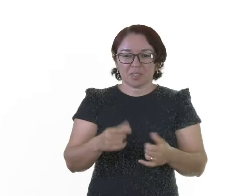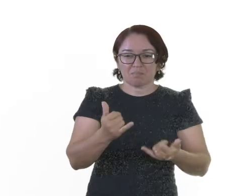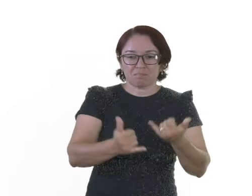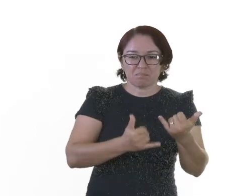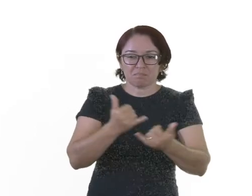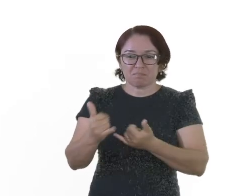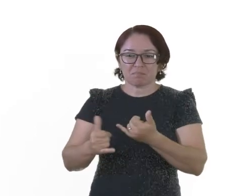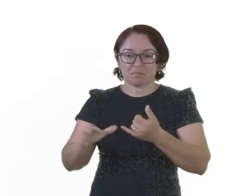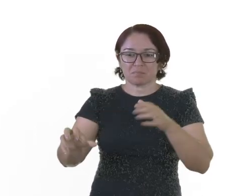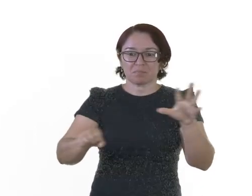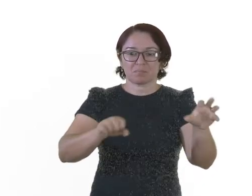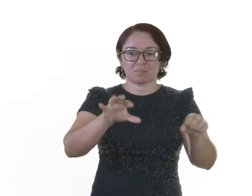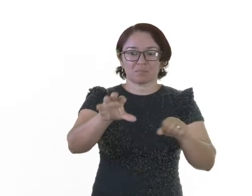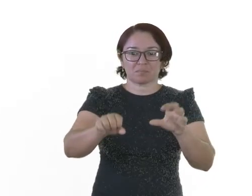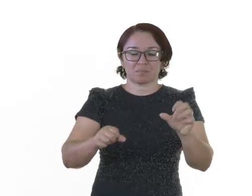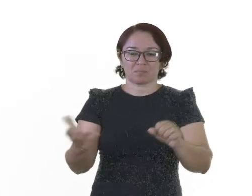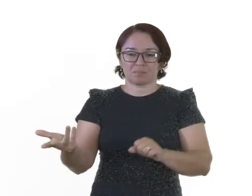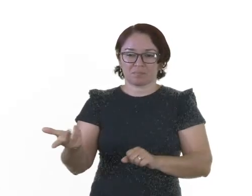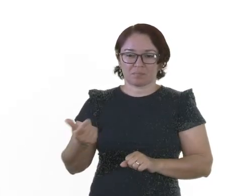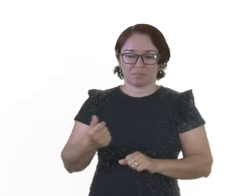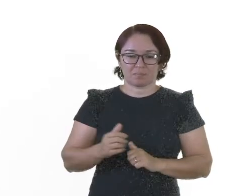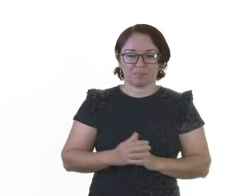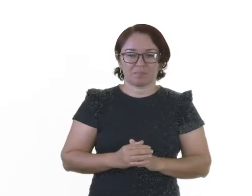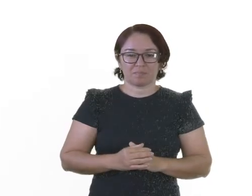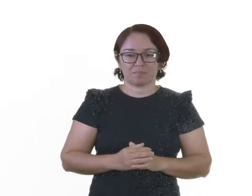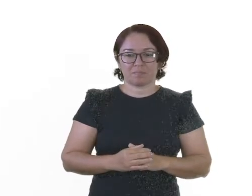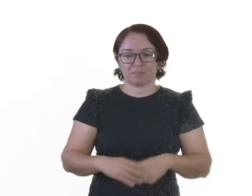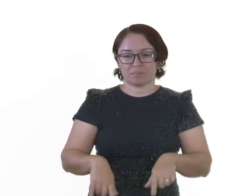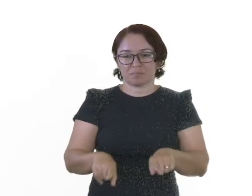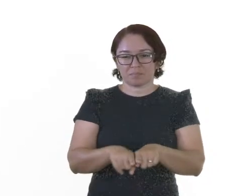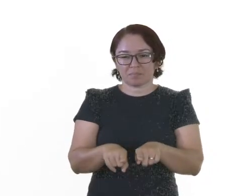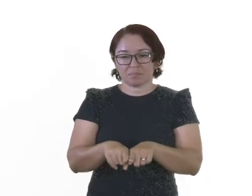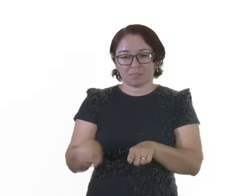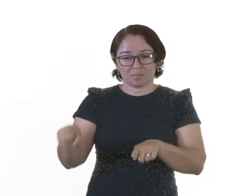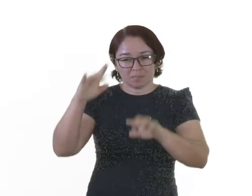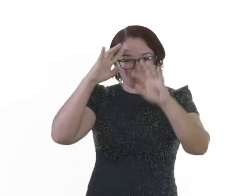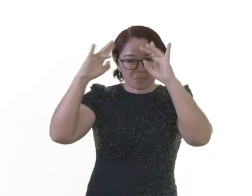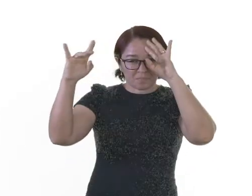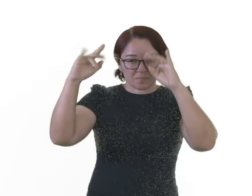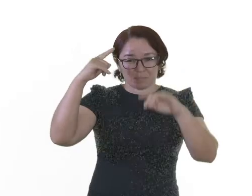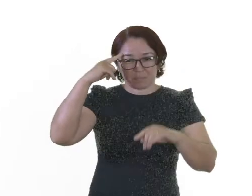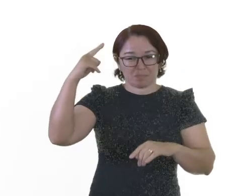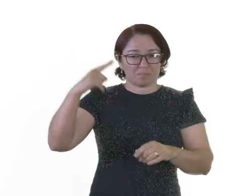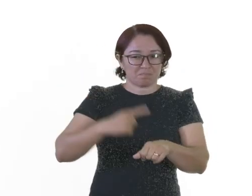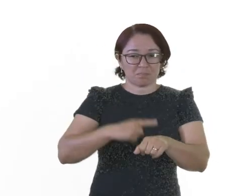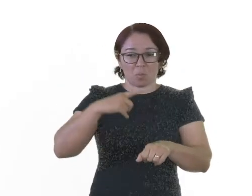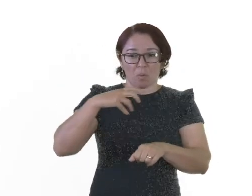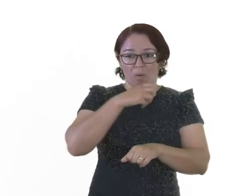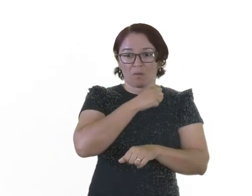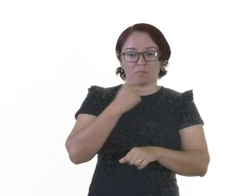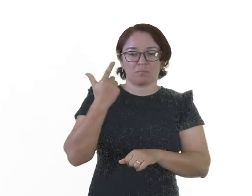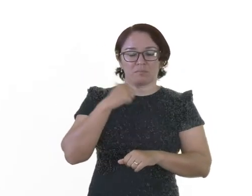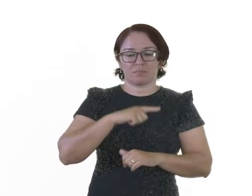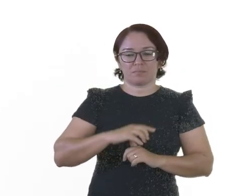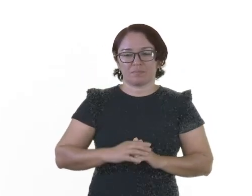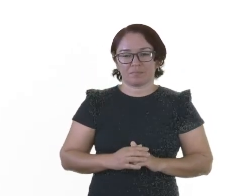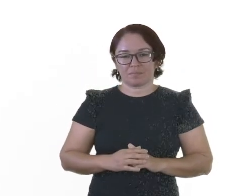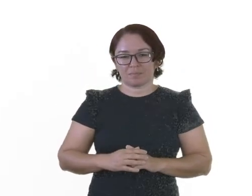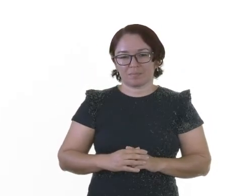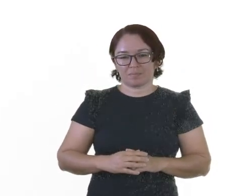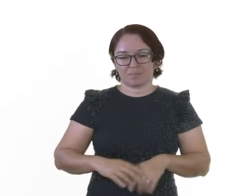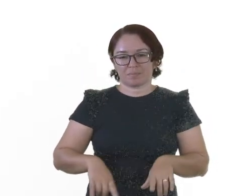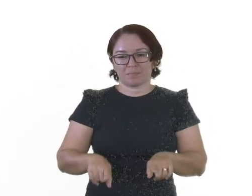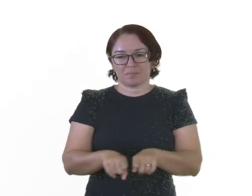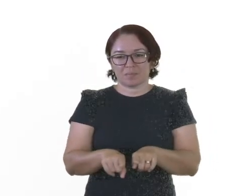brincadeiras, o desenvolvimento cognitivo e do raciocínio lógico, desenvolve conceito concreto